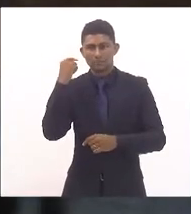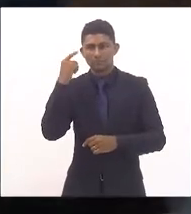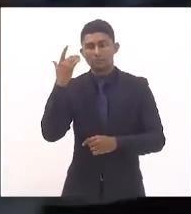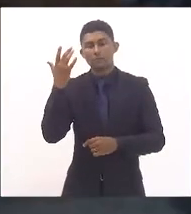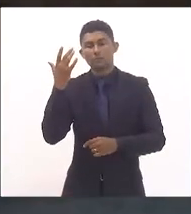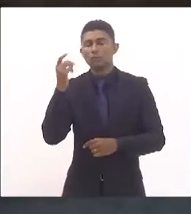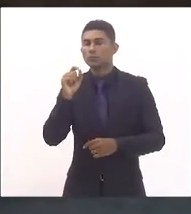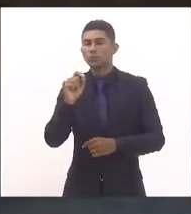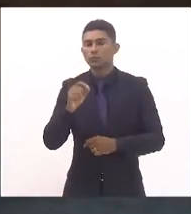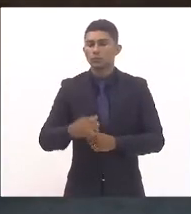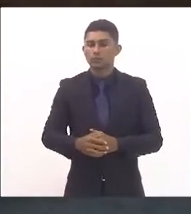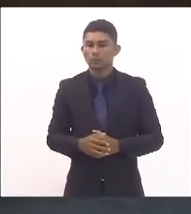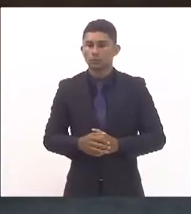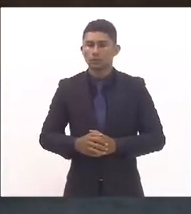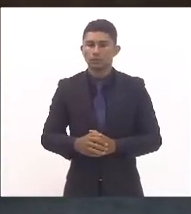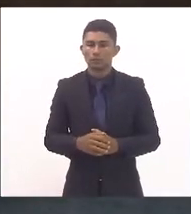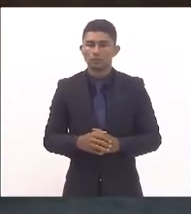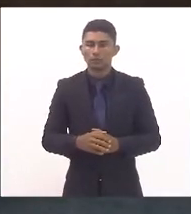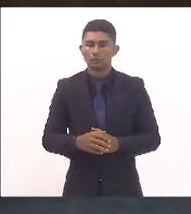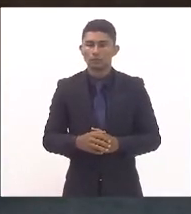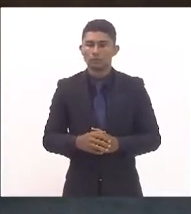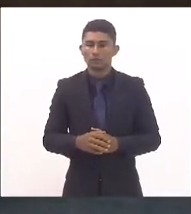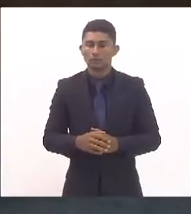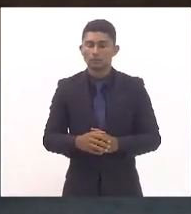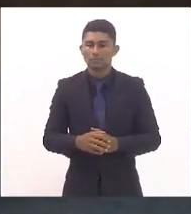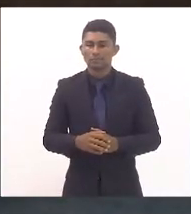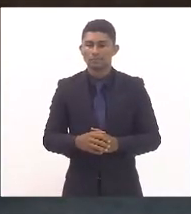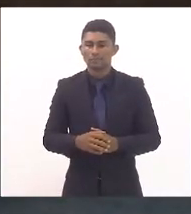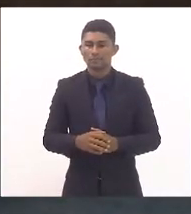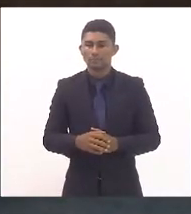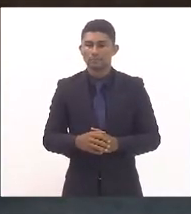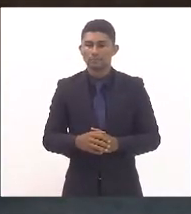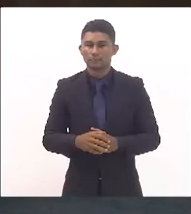na ocasião que para aqueles